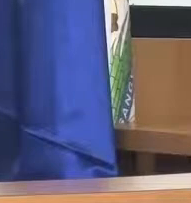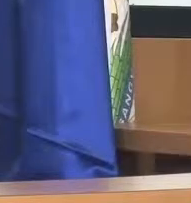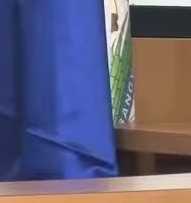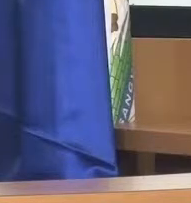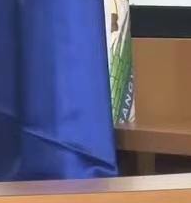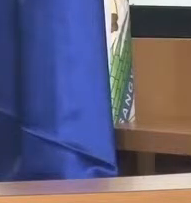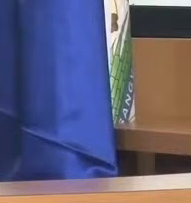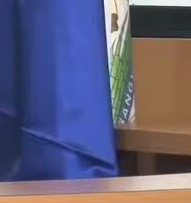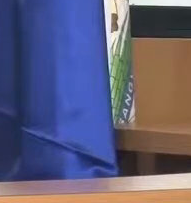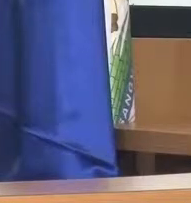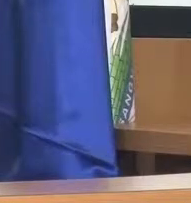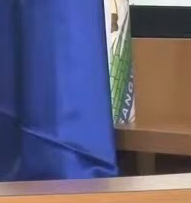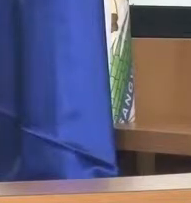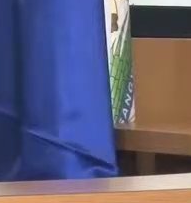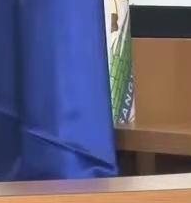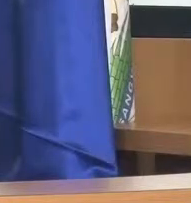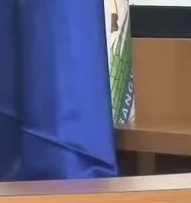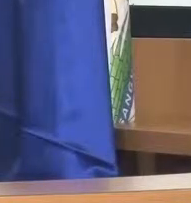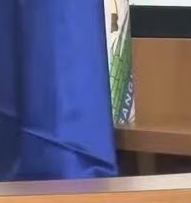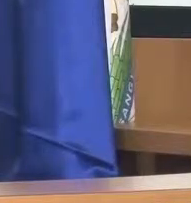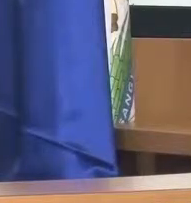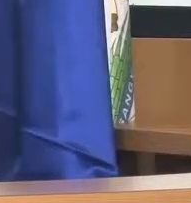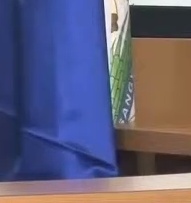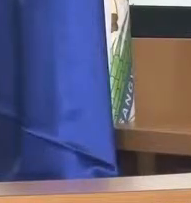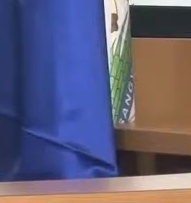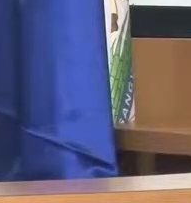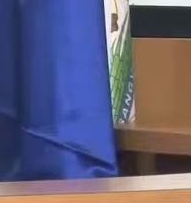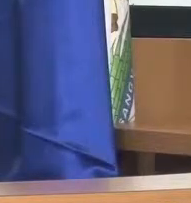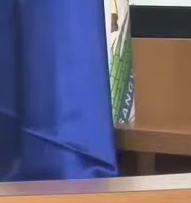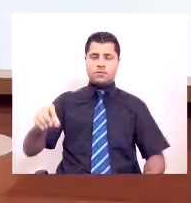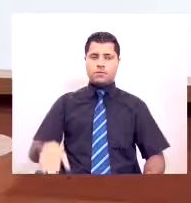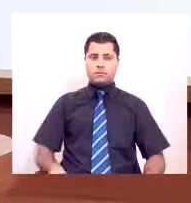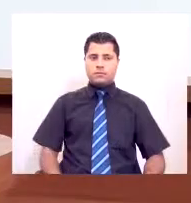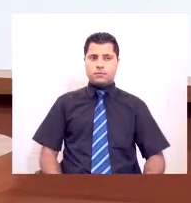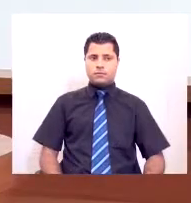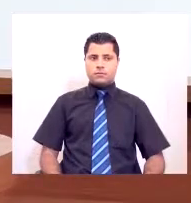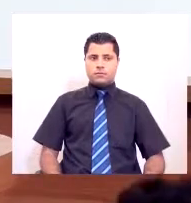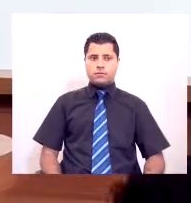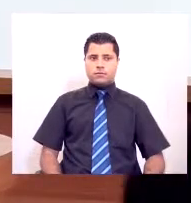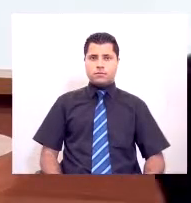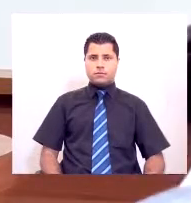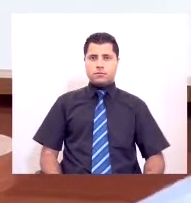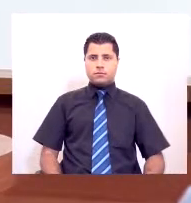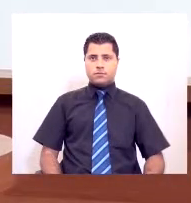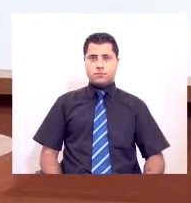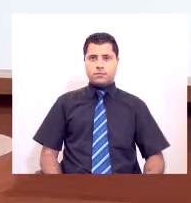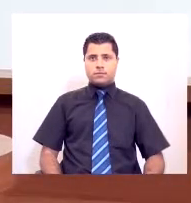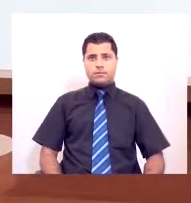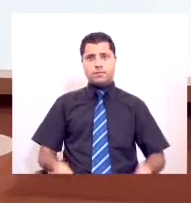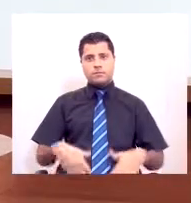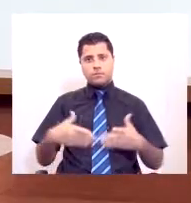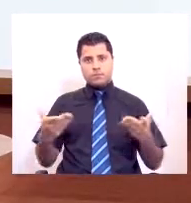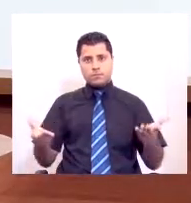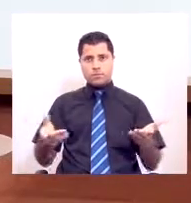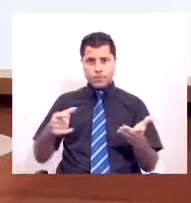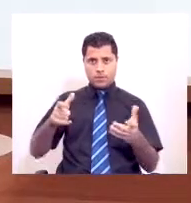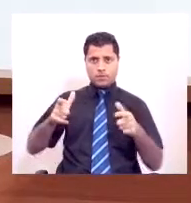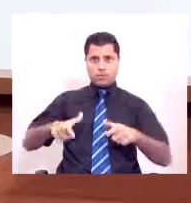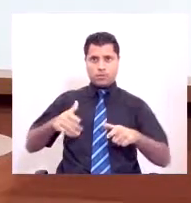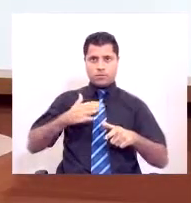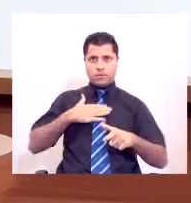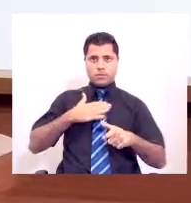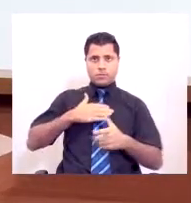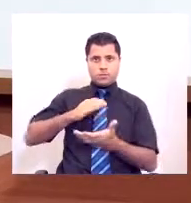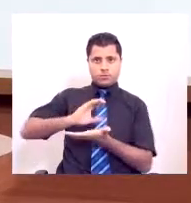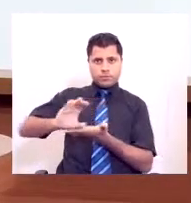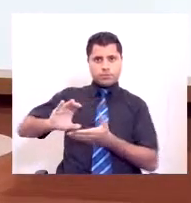Roberto Brizighello cobrou demandas para a cidade e para o bairro do Taboão. Uma demanda para o meu bairro Taboão, que nós